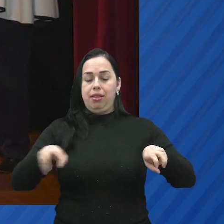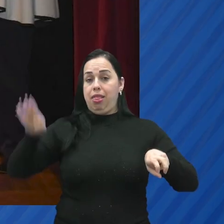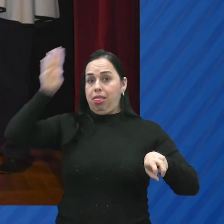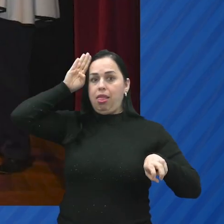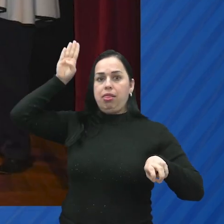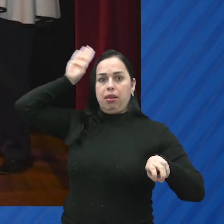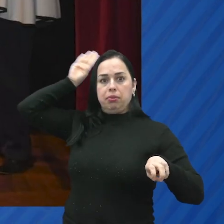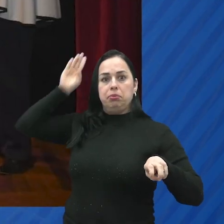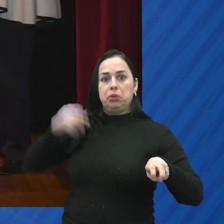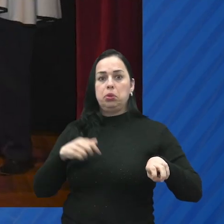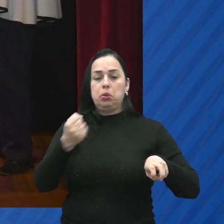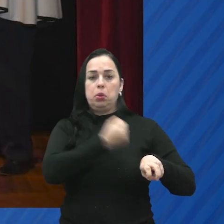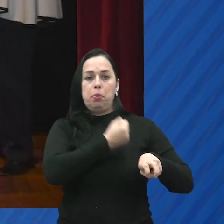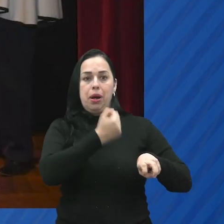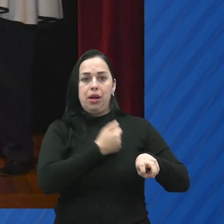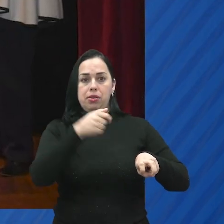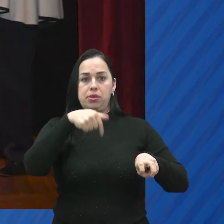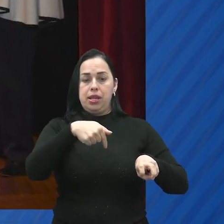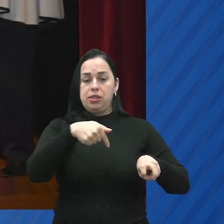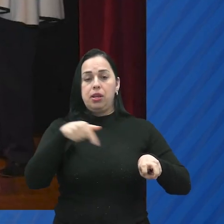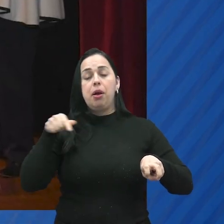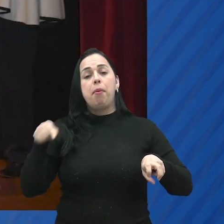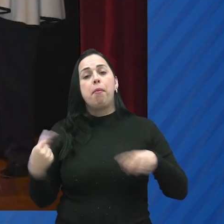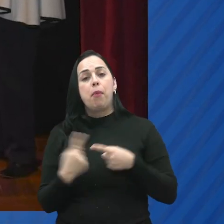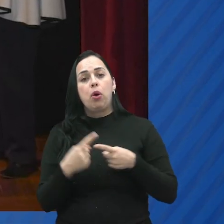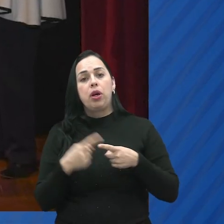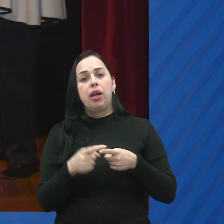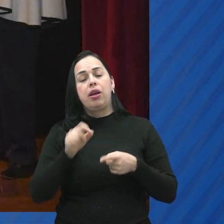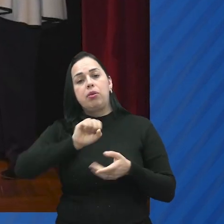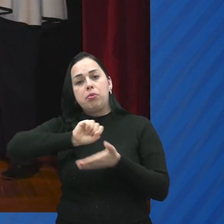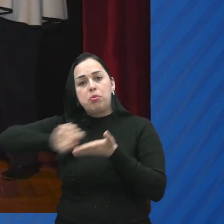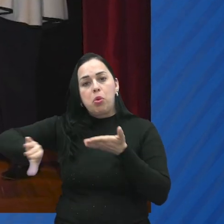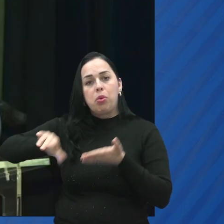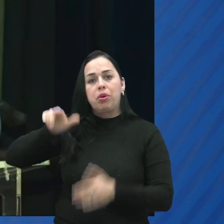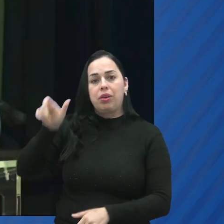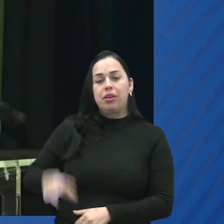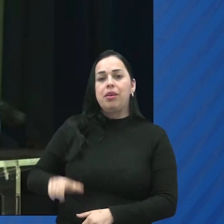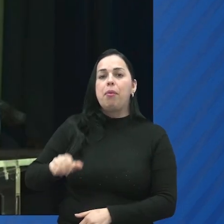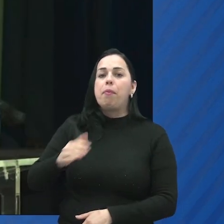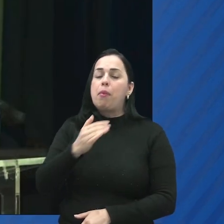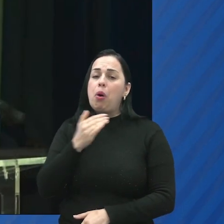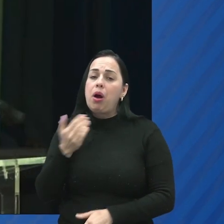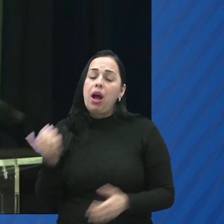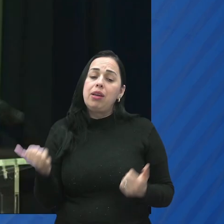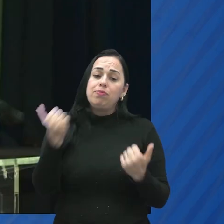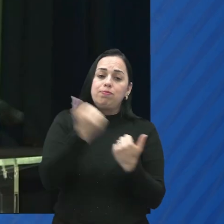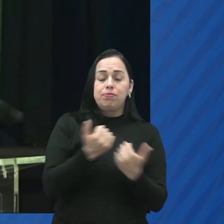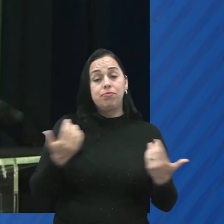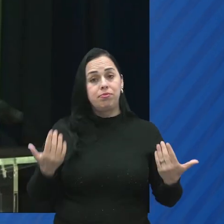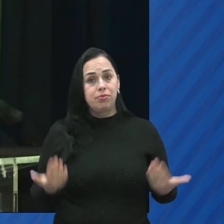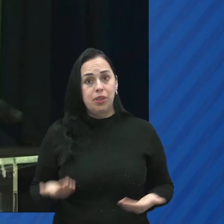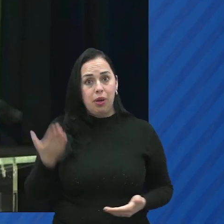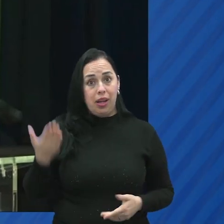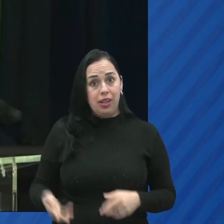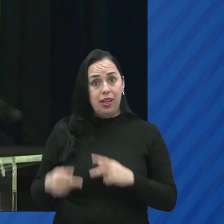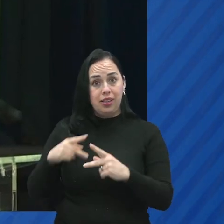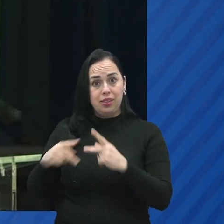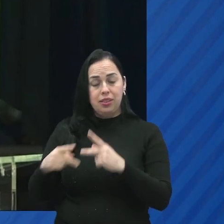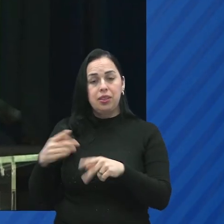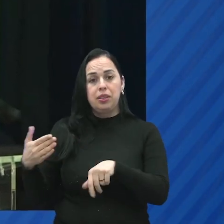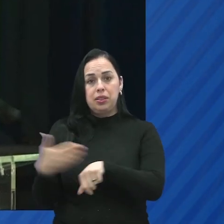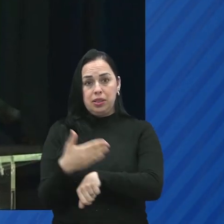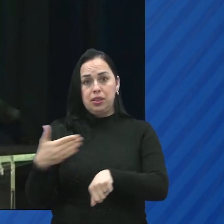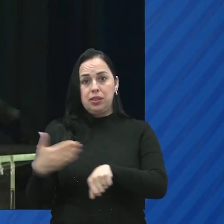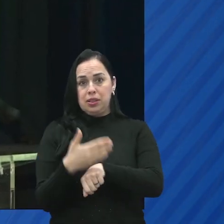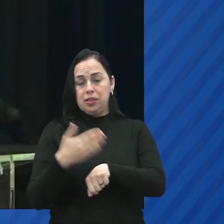de Letras, que ficou vaga após a morte do cineasta Cacá Diegues. Em São José dos Campos, é membro vitalício da